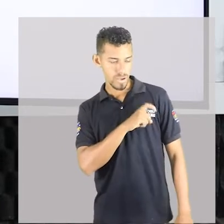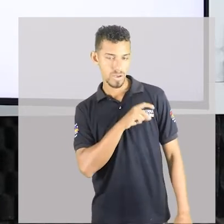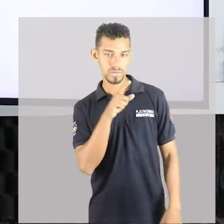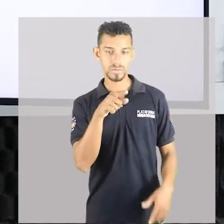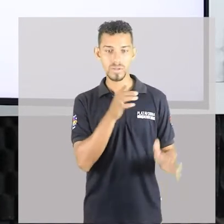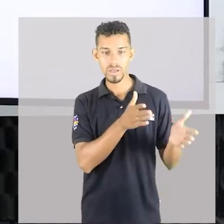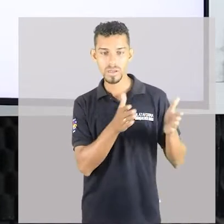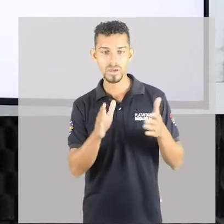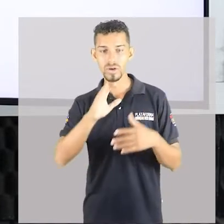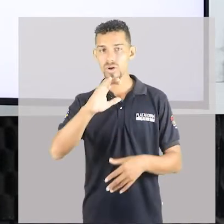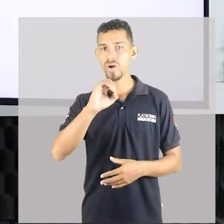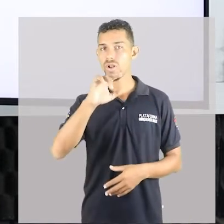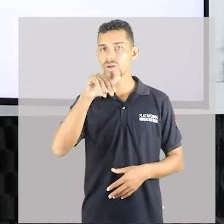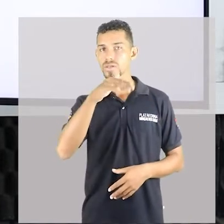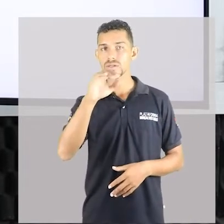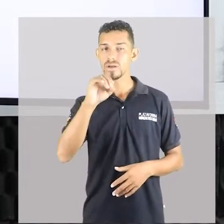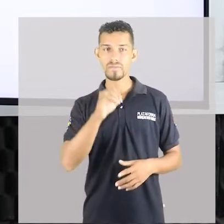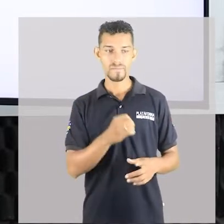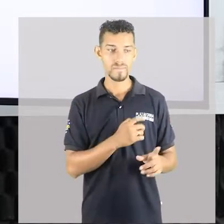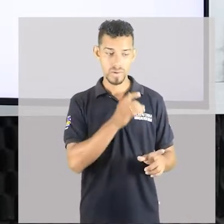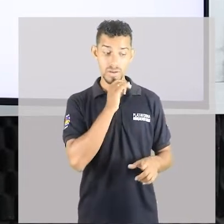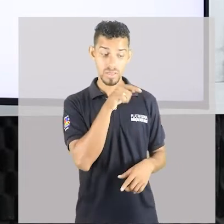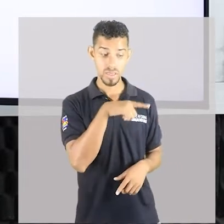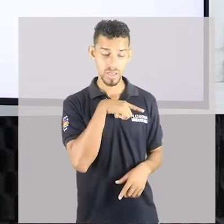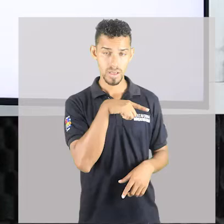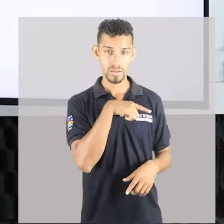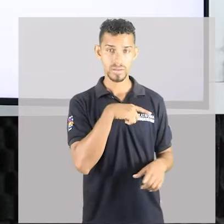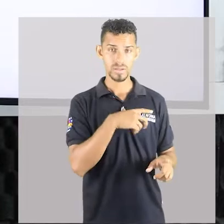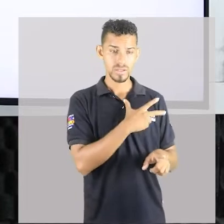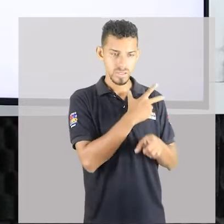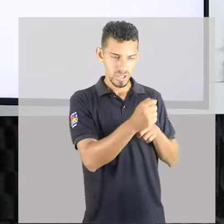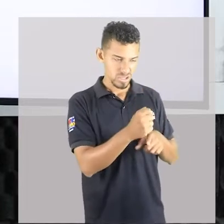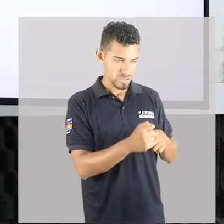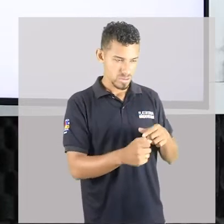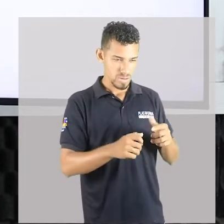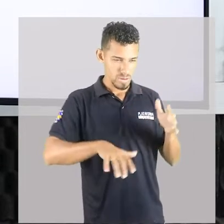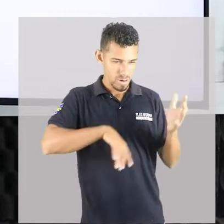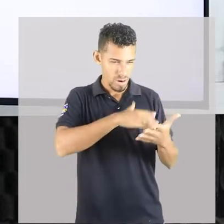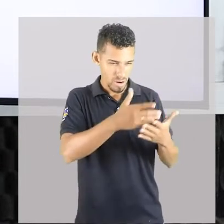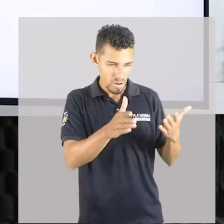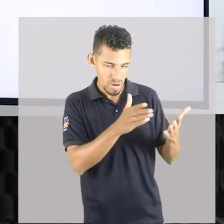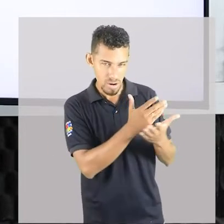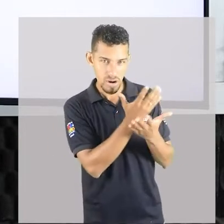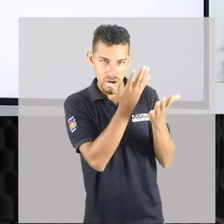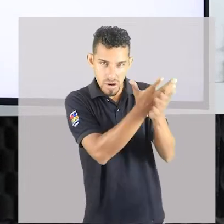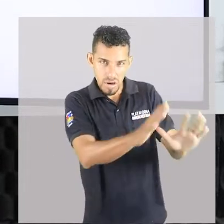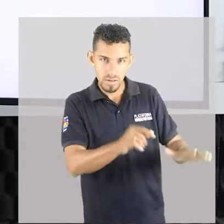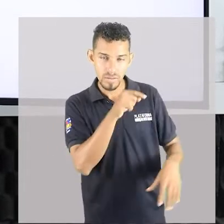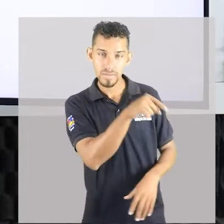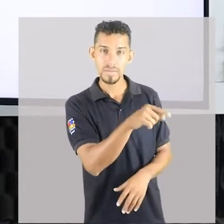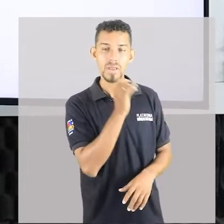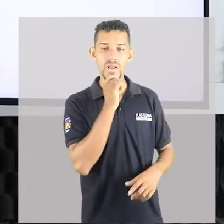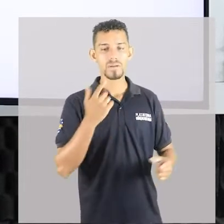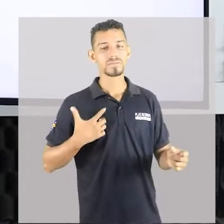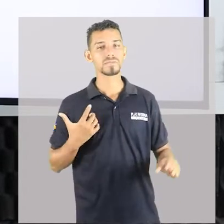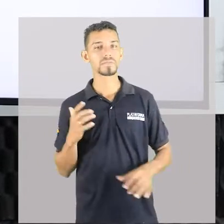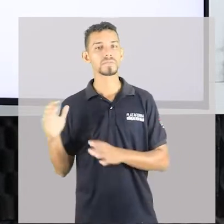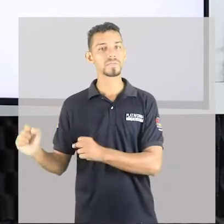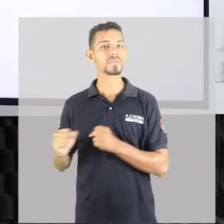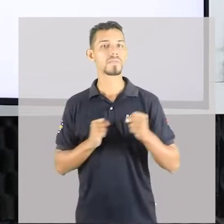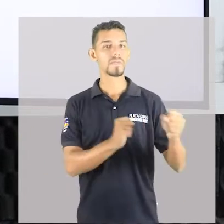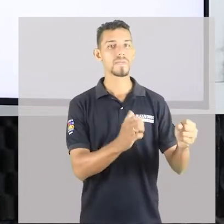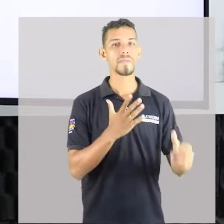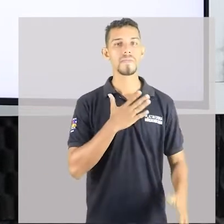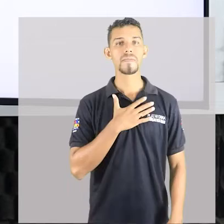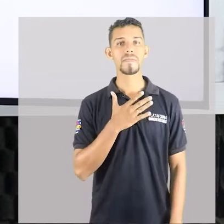desse processo de colonização. Então, destrua aquilo que eles já possuem, que eles já construíram ao longo da sua história, para que eu possa, então, colocar os